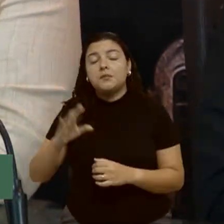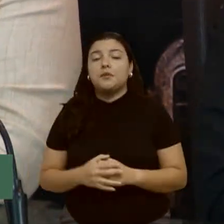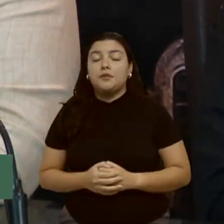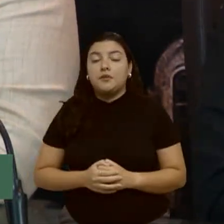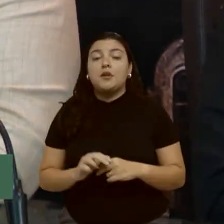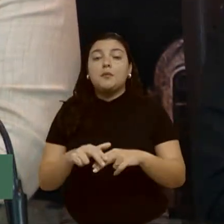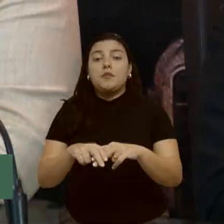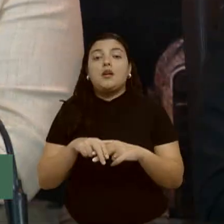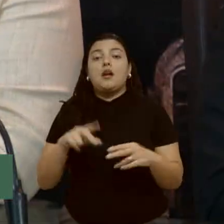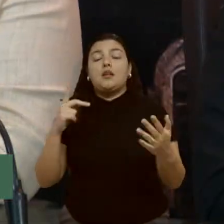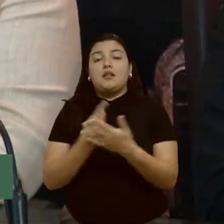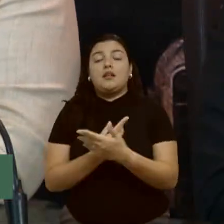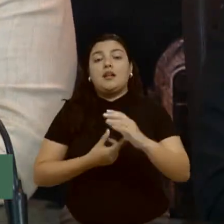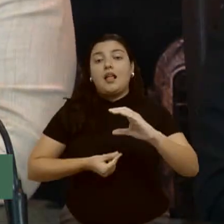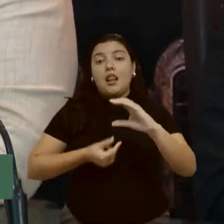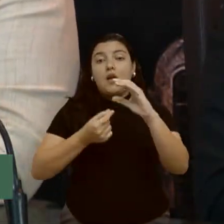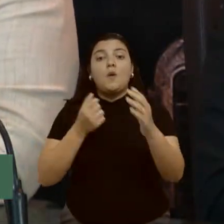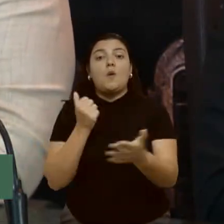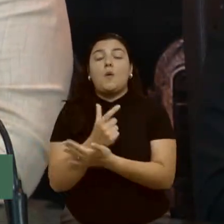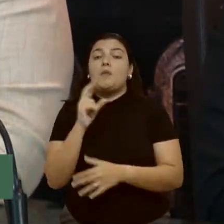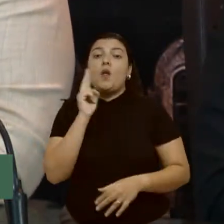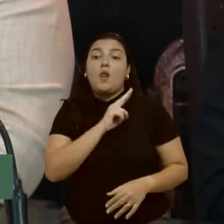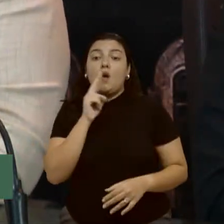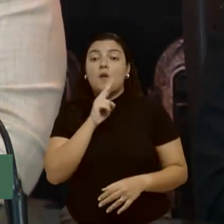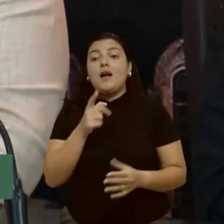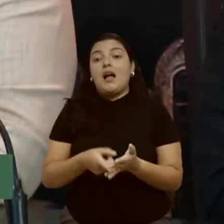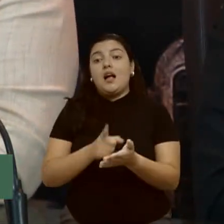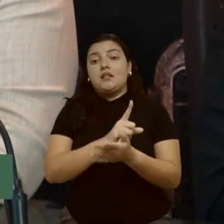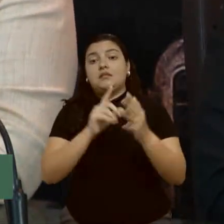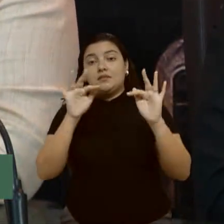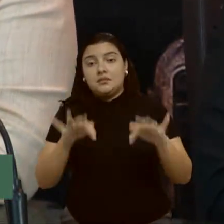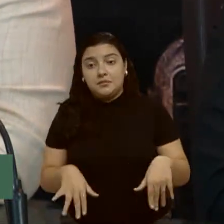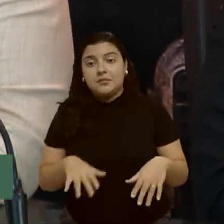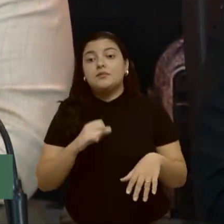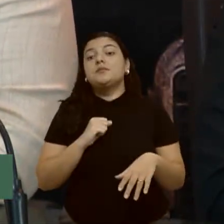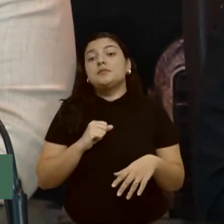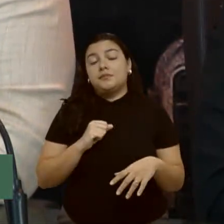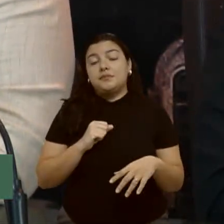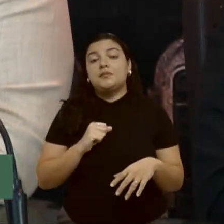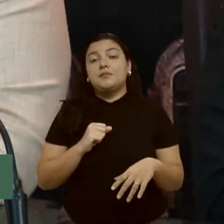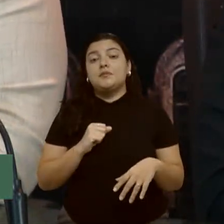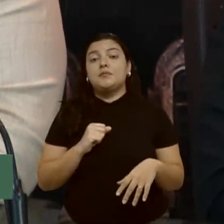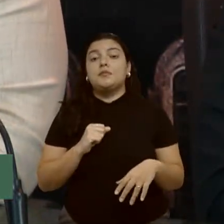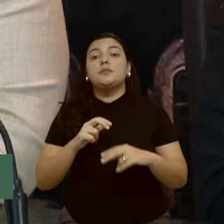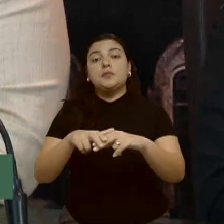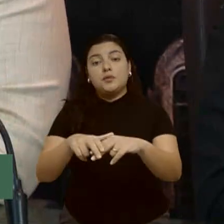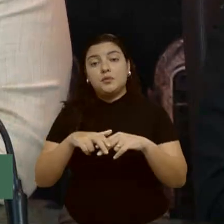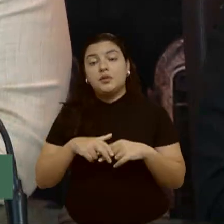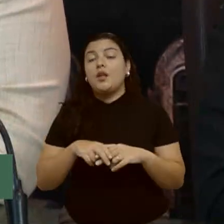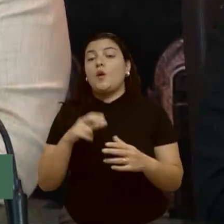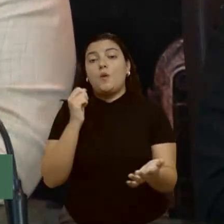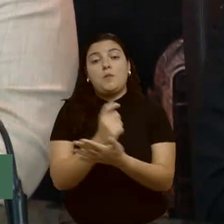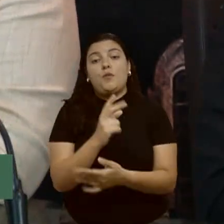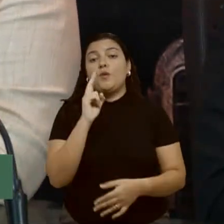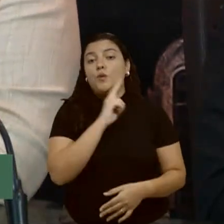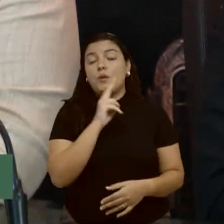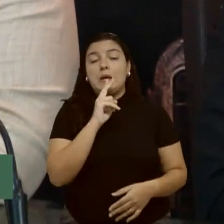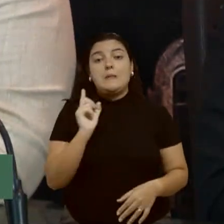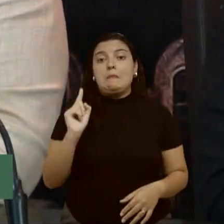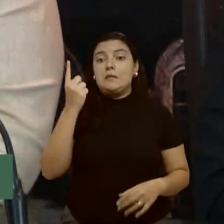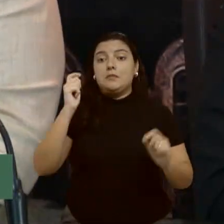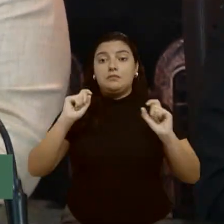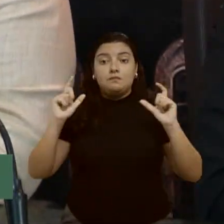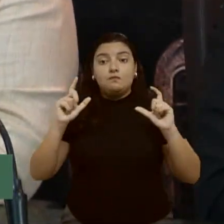Aí acaba o consumidor querendo comprar logo antes que acabe, né? Eles ainda botam a frase, antes que acabe a promoção, e aí acaba levando. Então, assim, é o primeiro